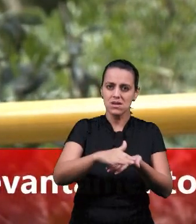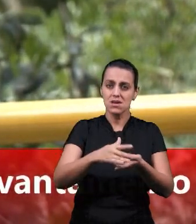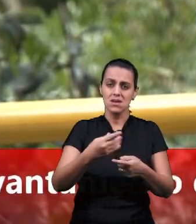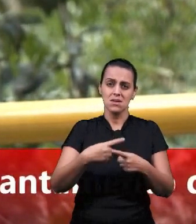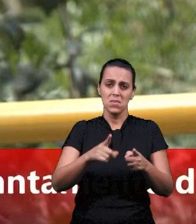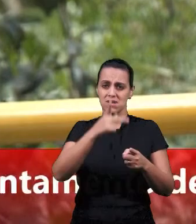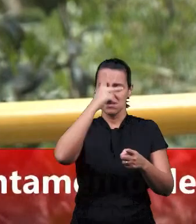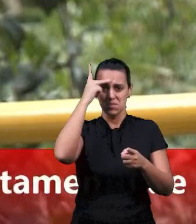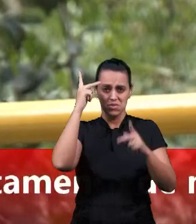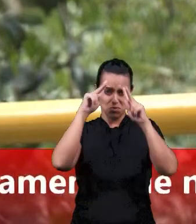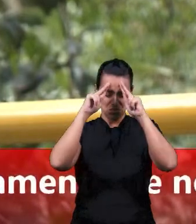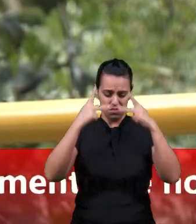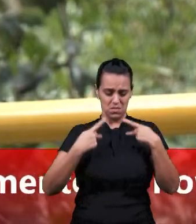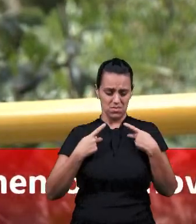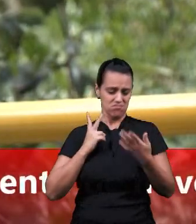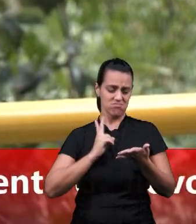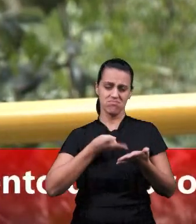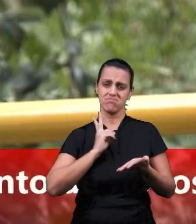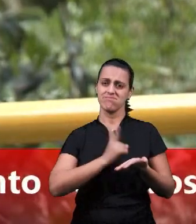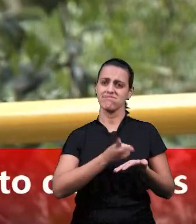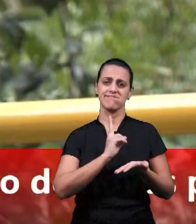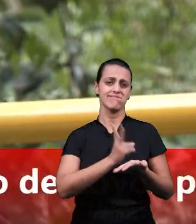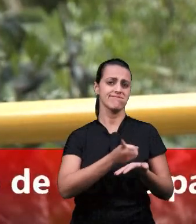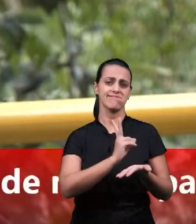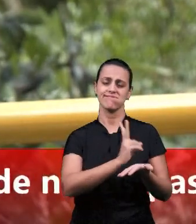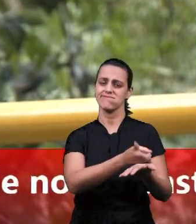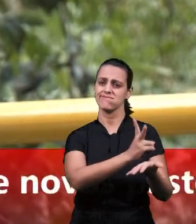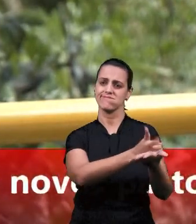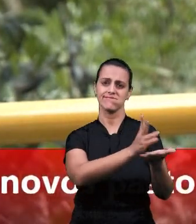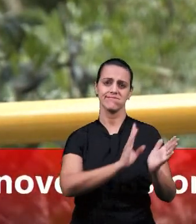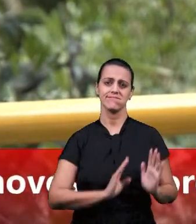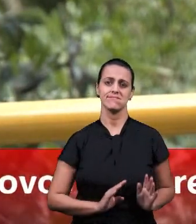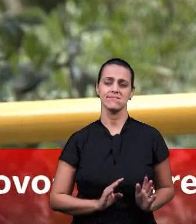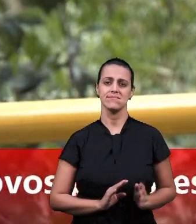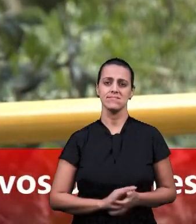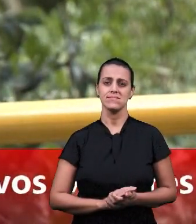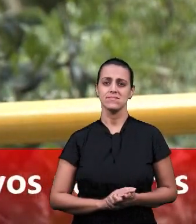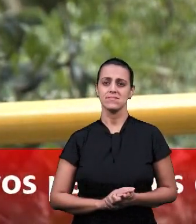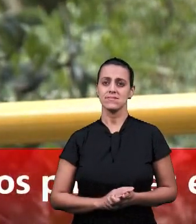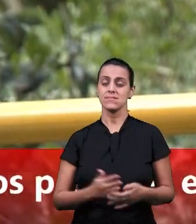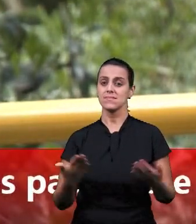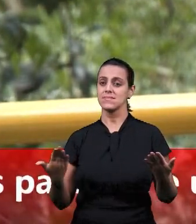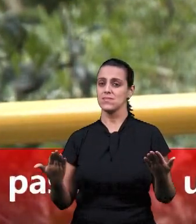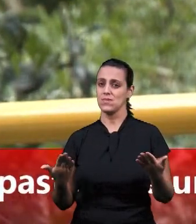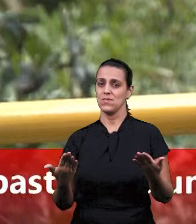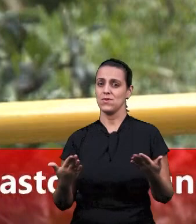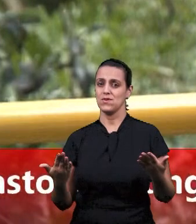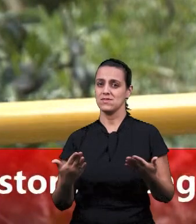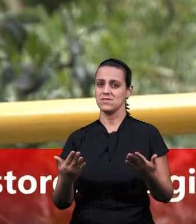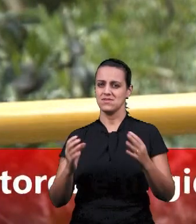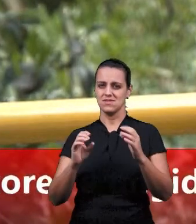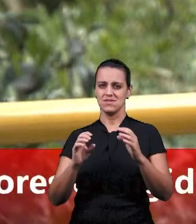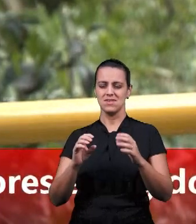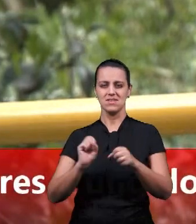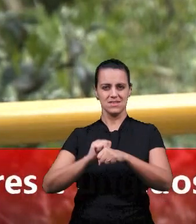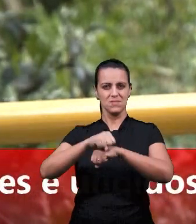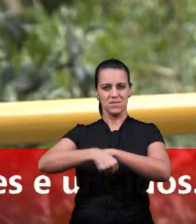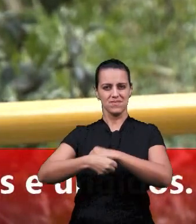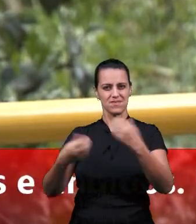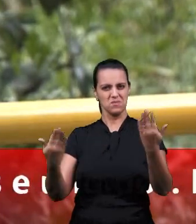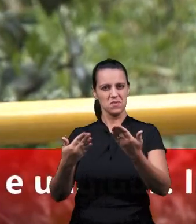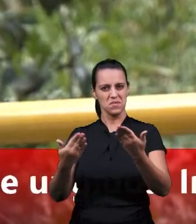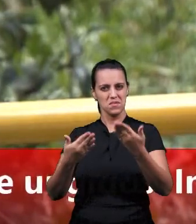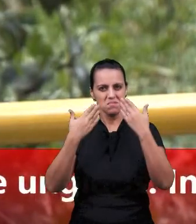mesmo jeito continuou e vai continuar. Então, quando nós trazemos um seminário desse nível que aí está, nós estamos trazendo